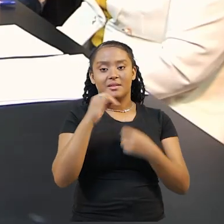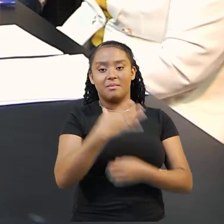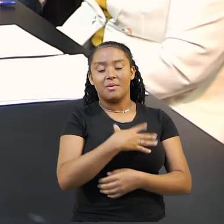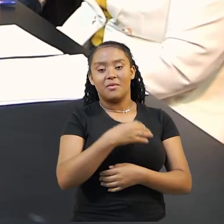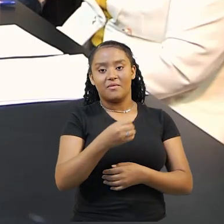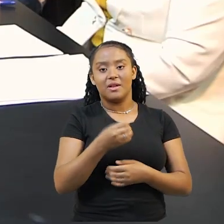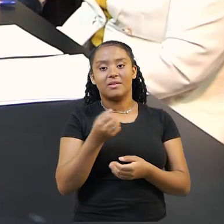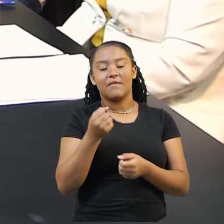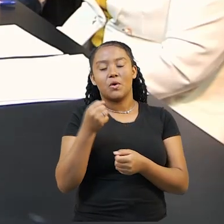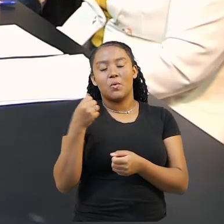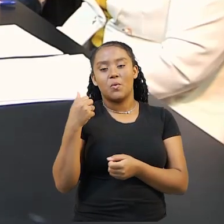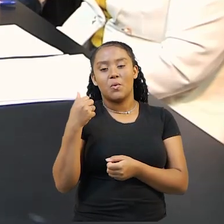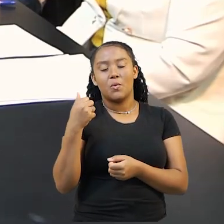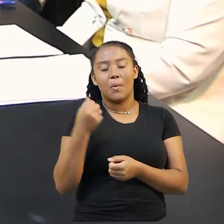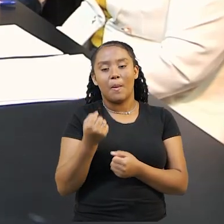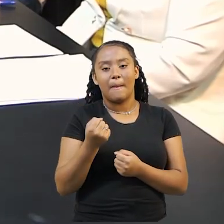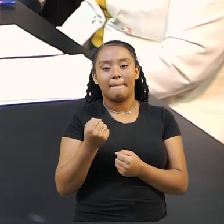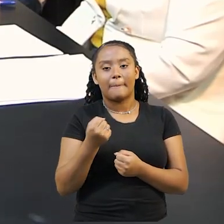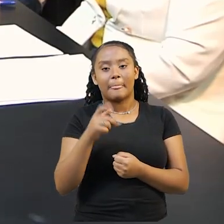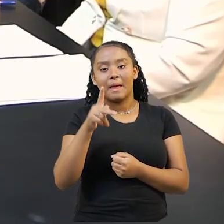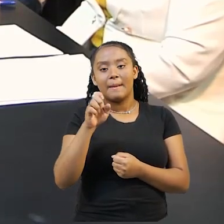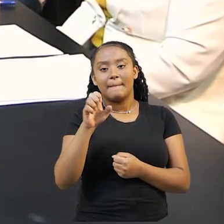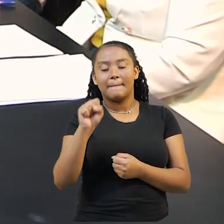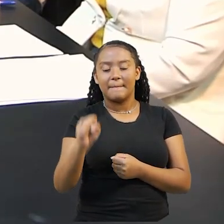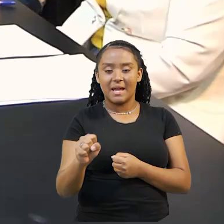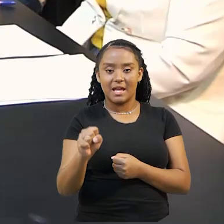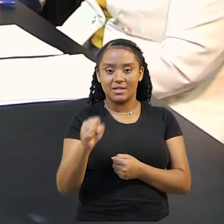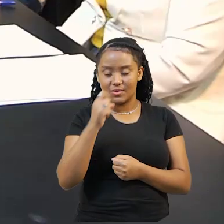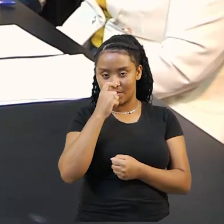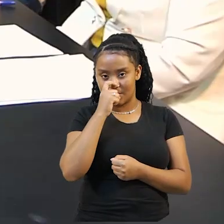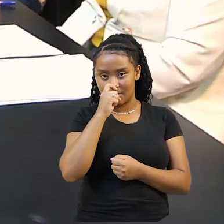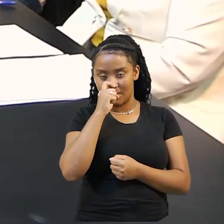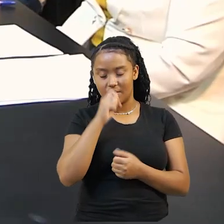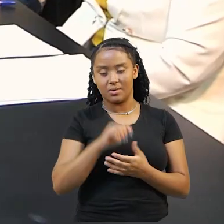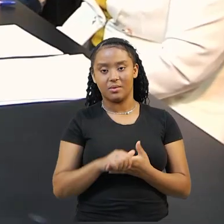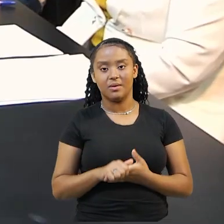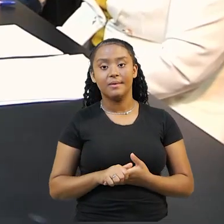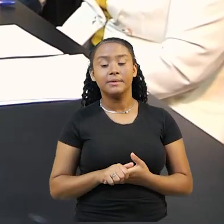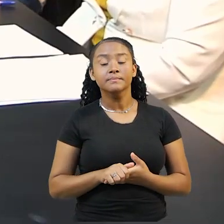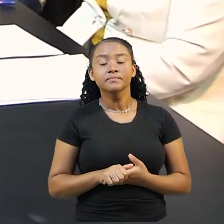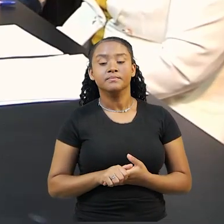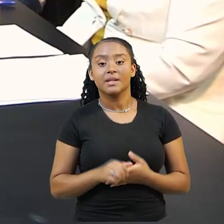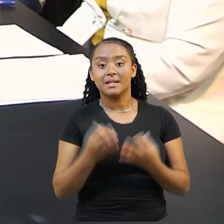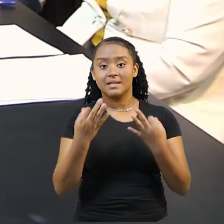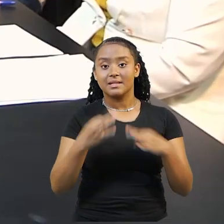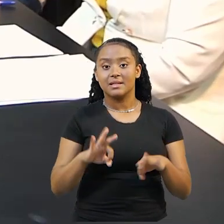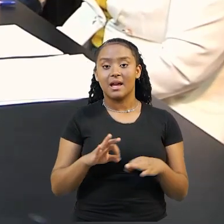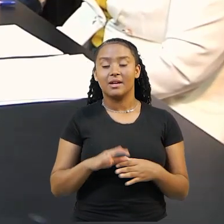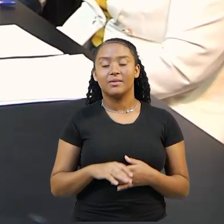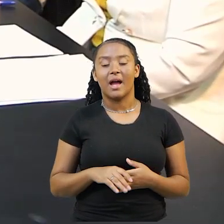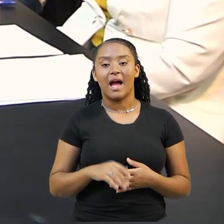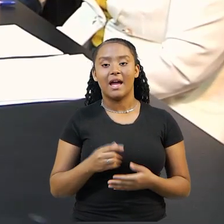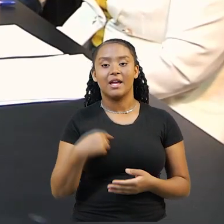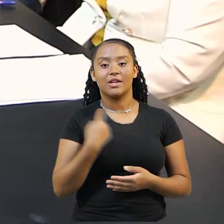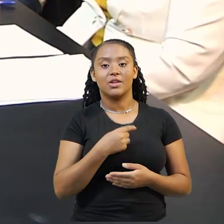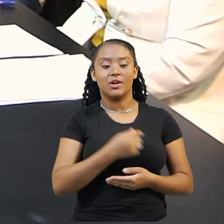então a gente pesava a gente e depois com ele e sem ele, para poder fazer por diferença, mas o peso nunca foi